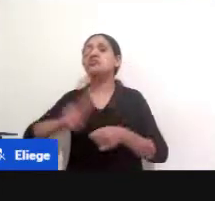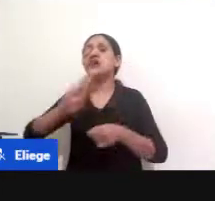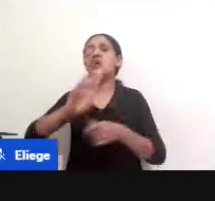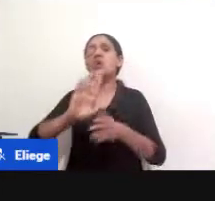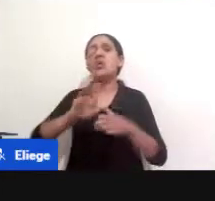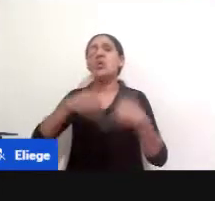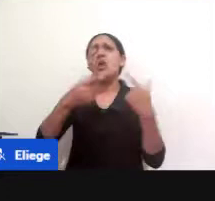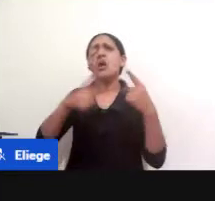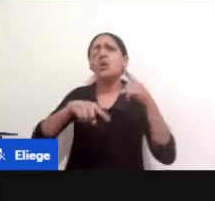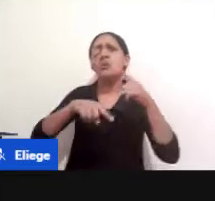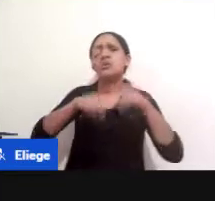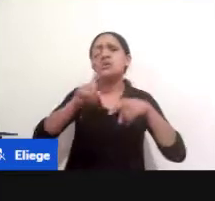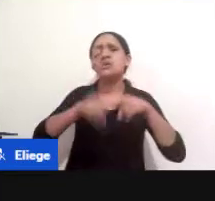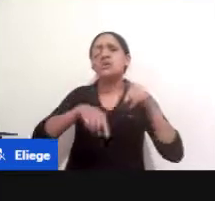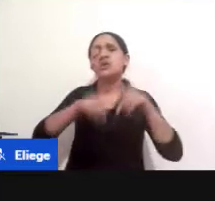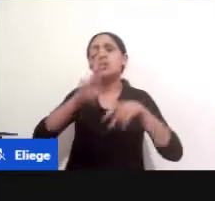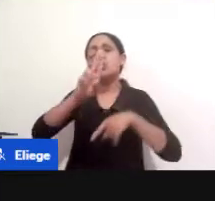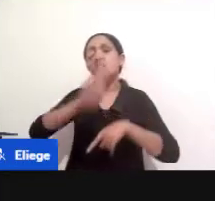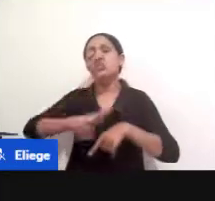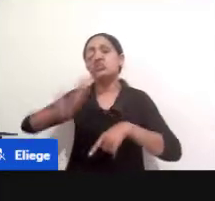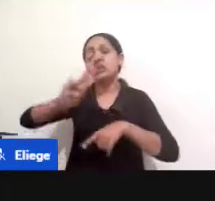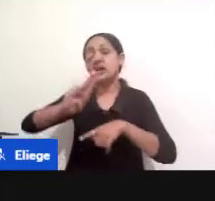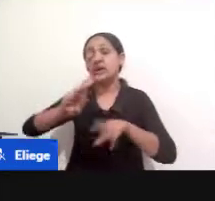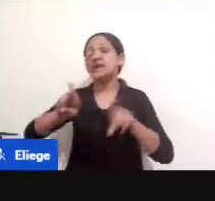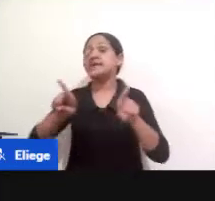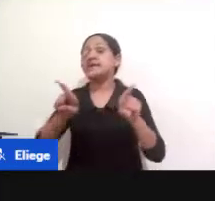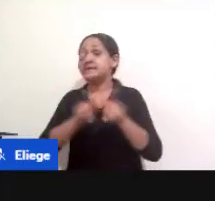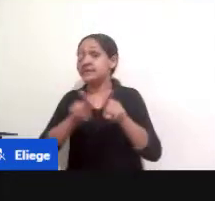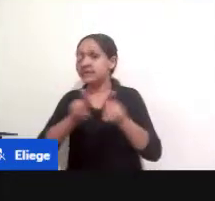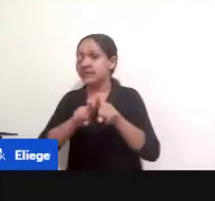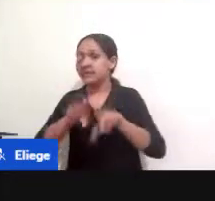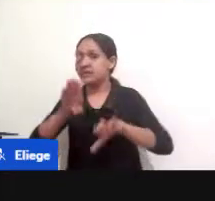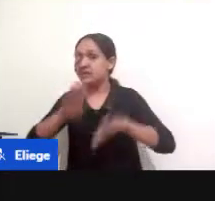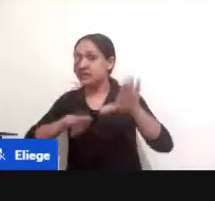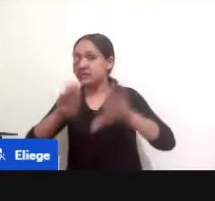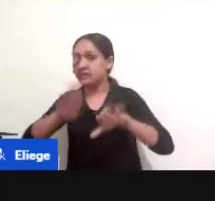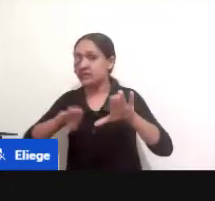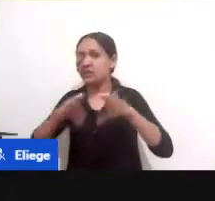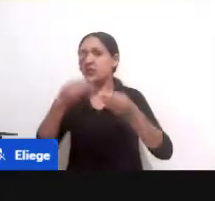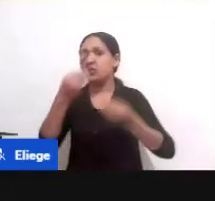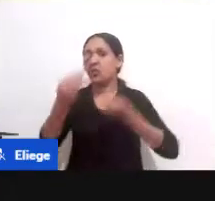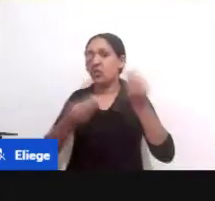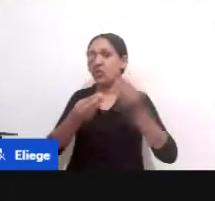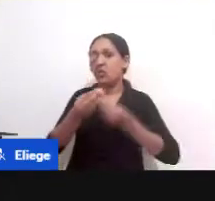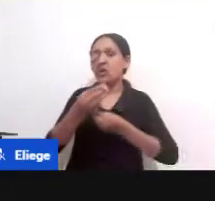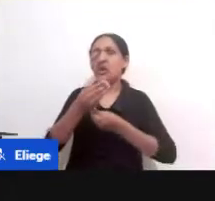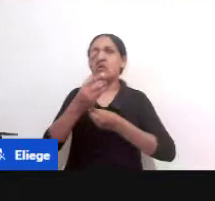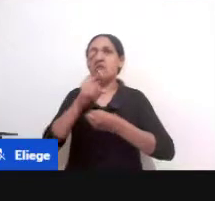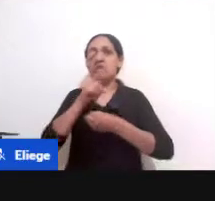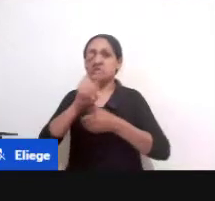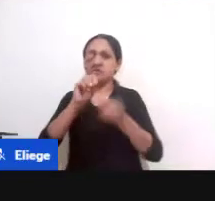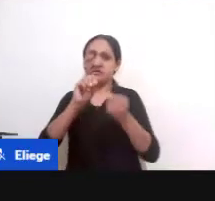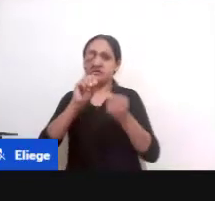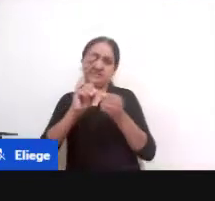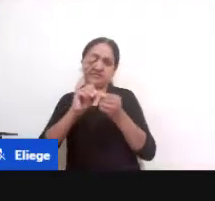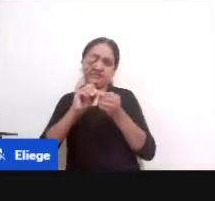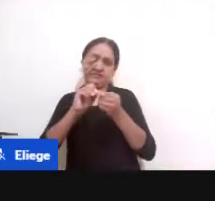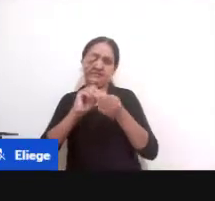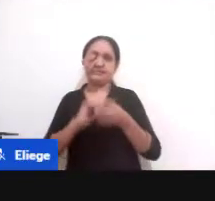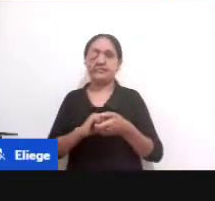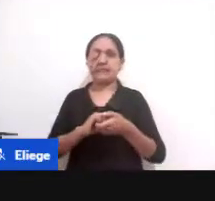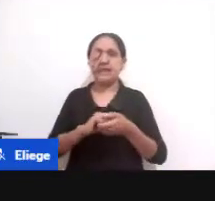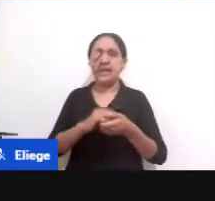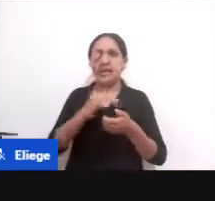material? Também vai depender da quantidade de material, como você trabalha. Por exemplo, eu quero